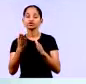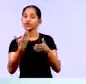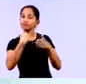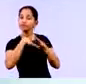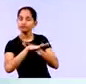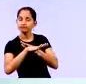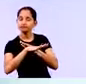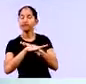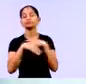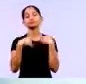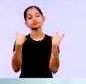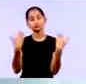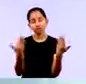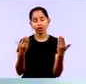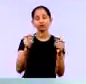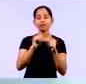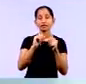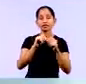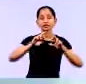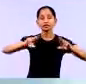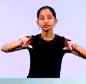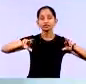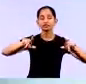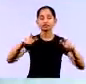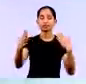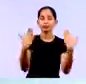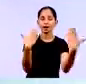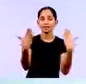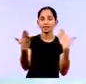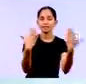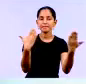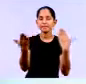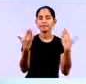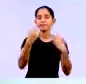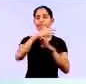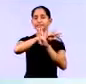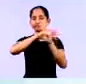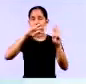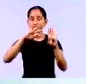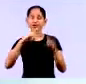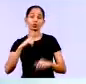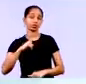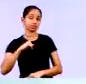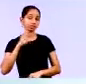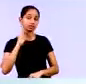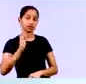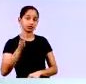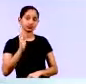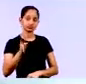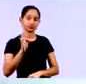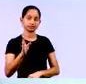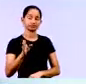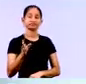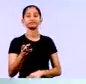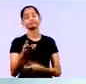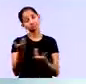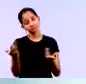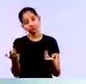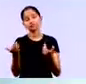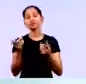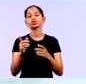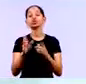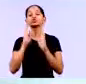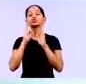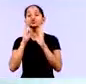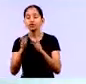existe, tá? Então, nós vamos fazer esta equalização entre o existente de estoque de produtos acabados, o